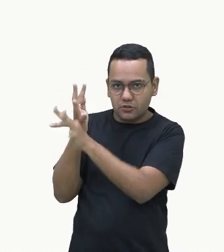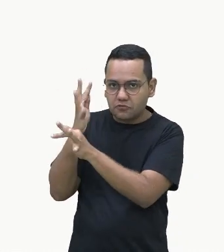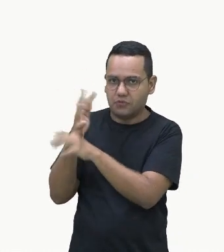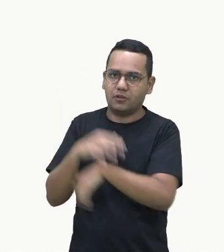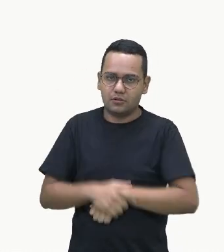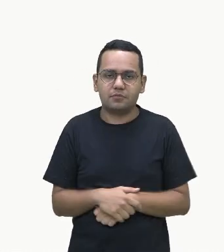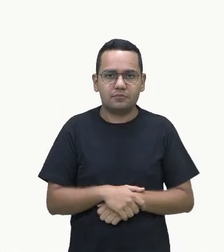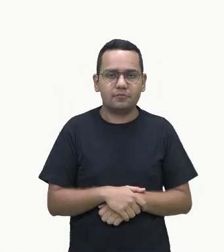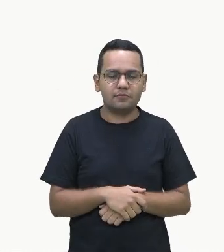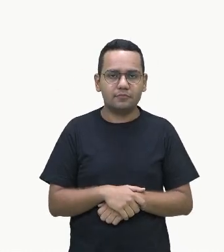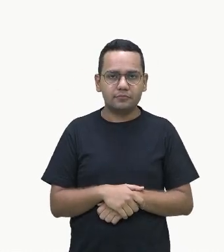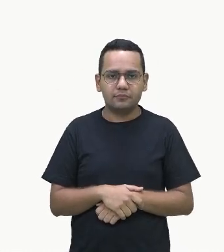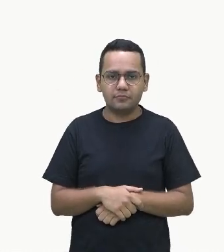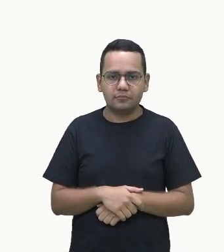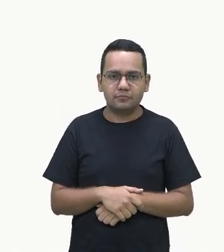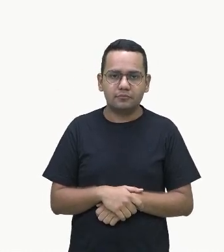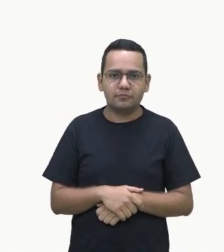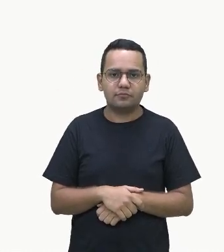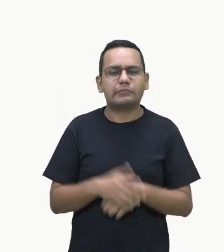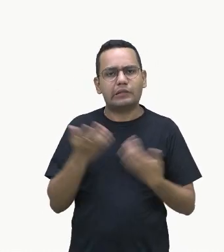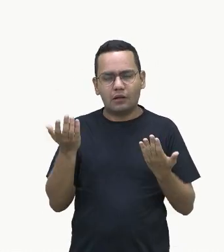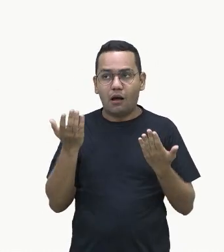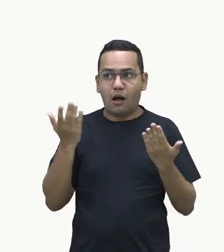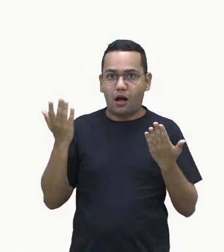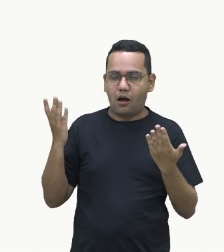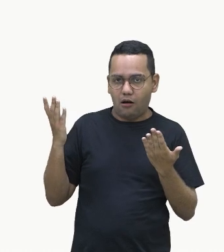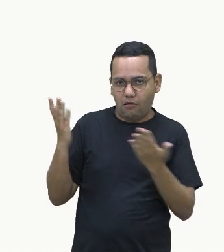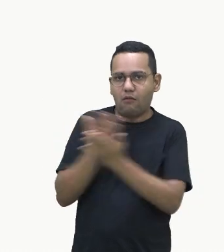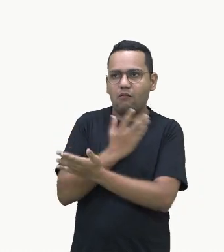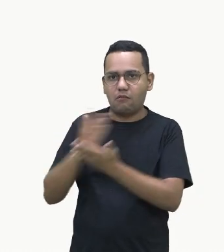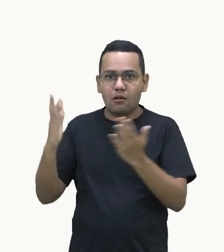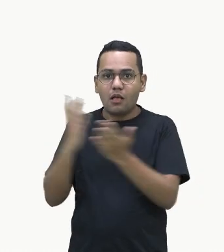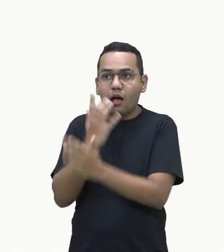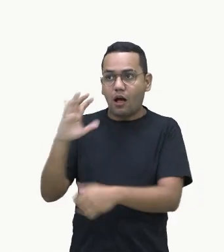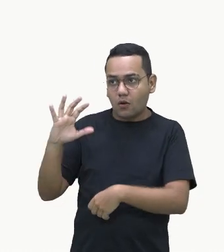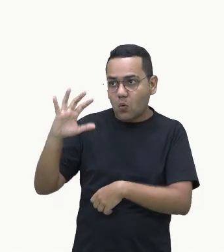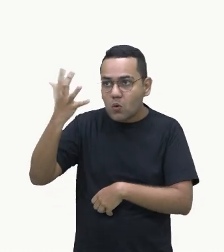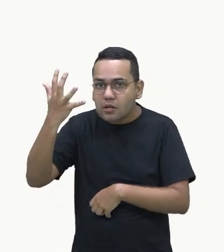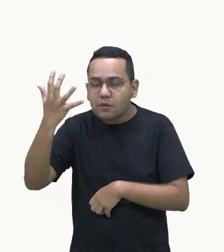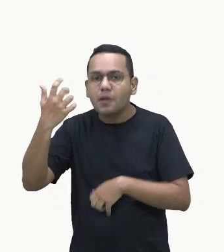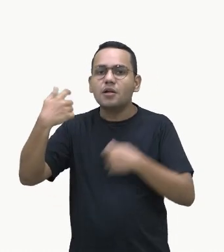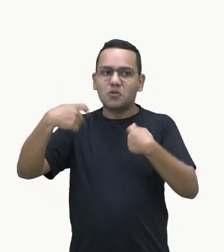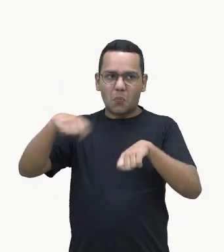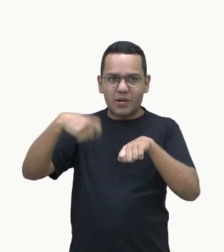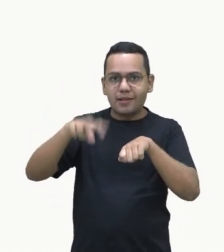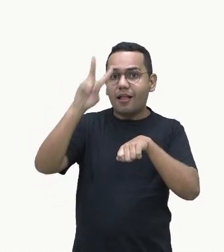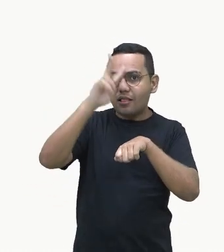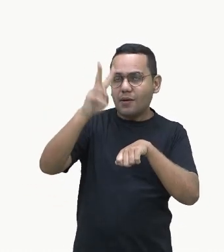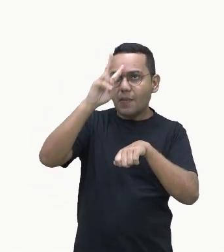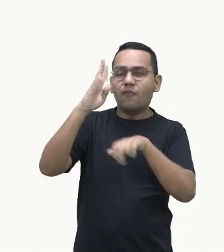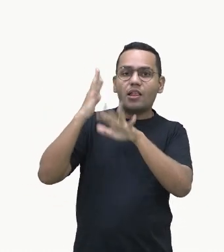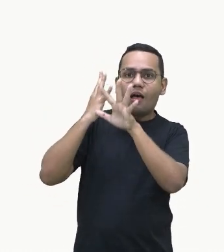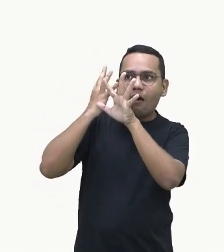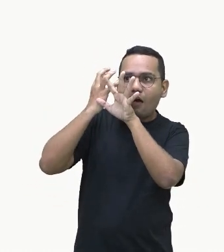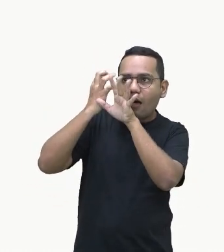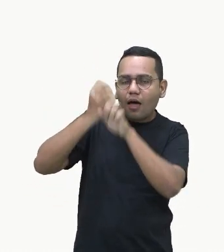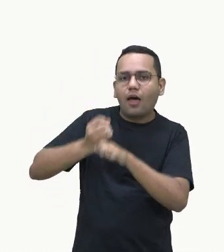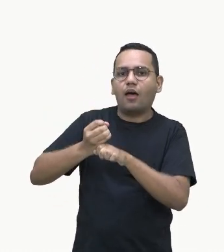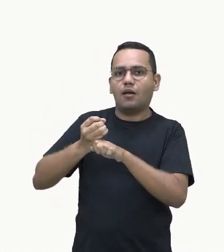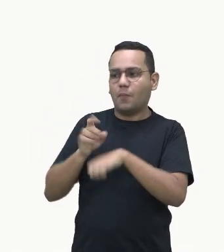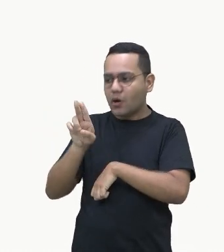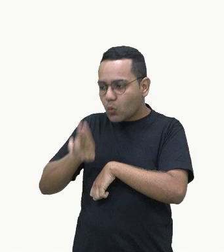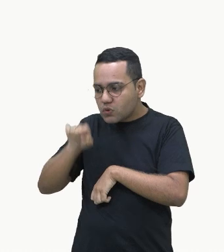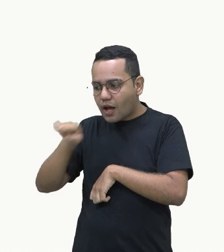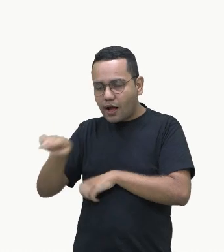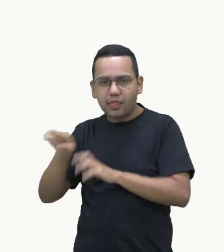física, você vai ver que algumas situações você precisa desse conteúdo aqui da matemática para estar aplicando